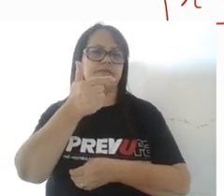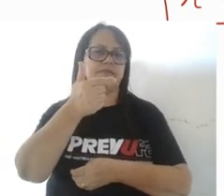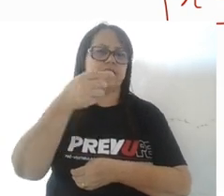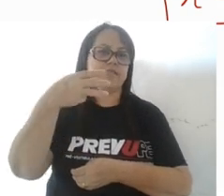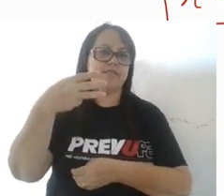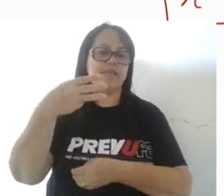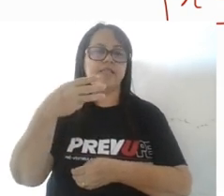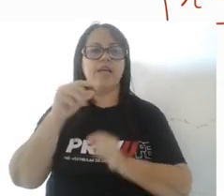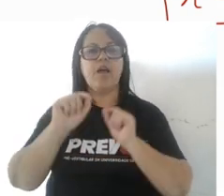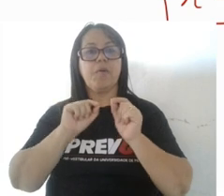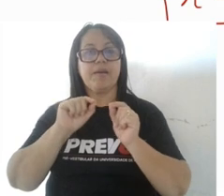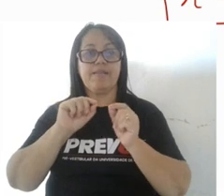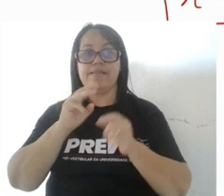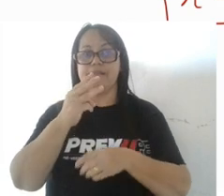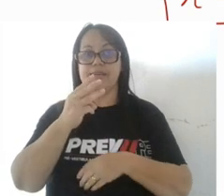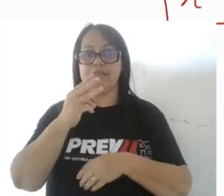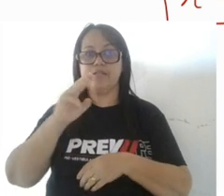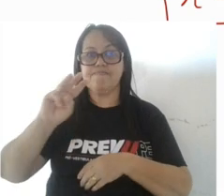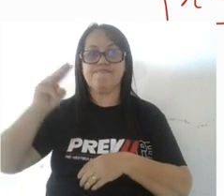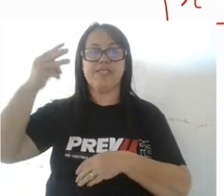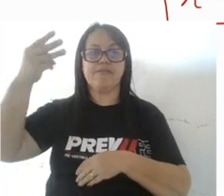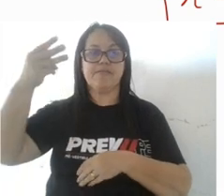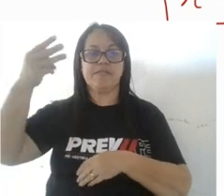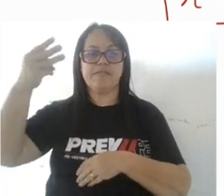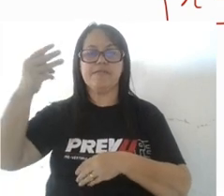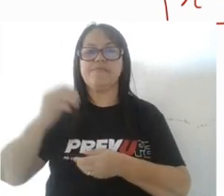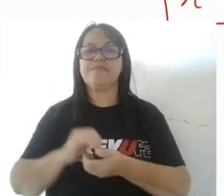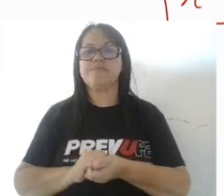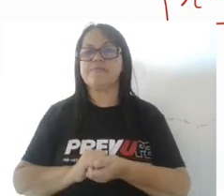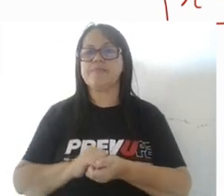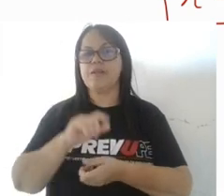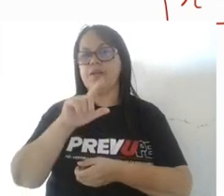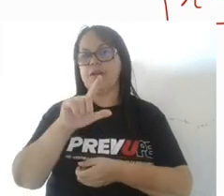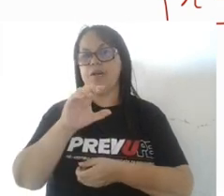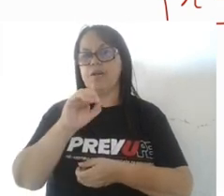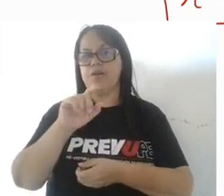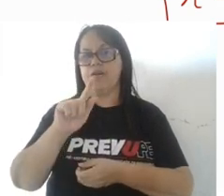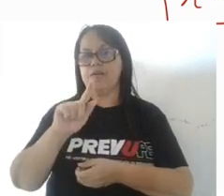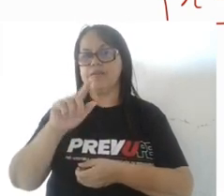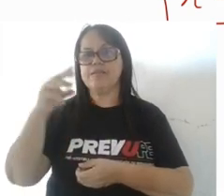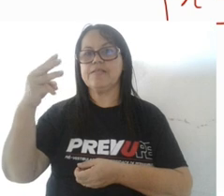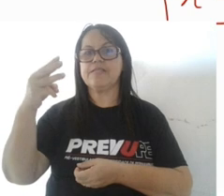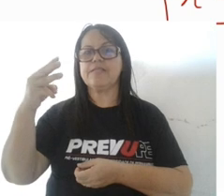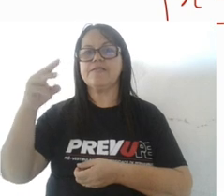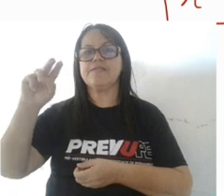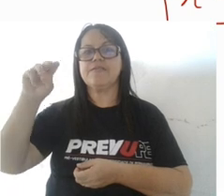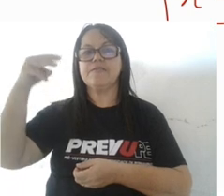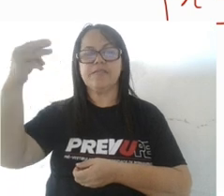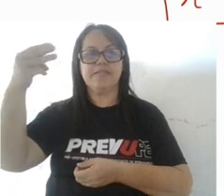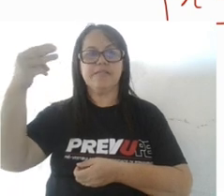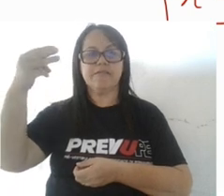que 27 é 3 elevado a 3. Então, é a mesma coisa de log de 3 elevado a 3 na base